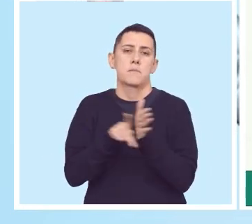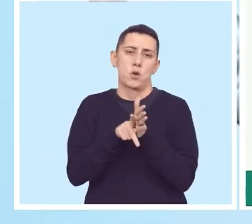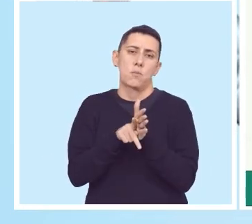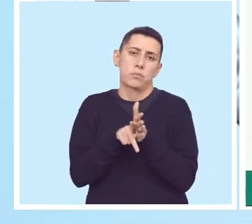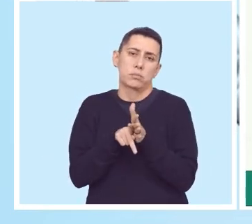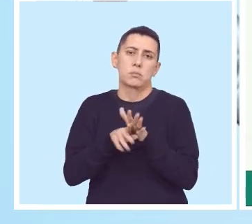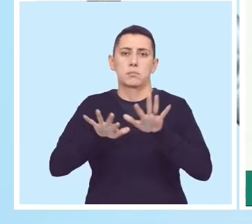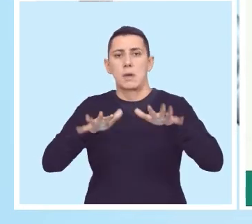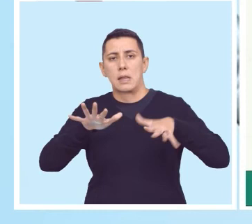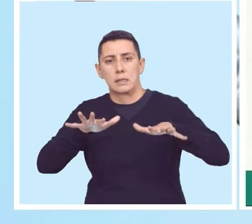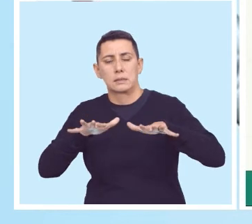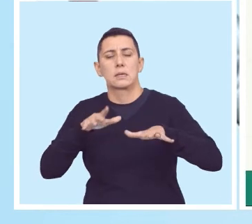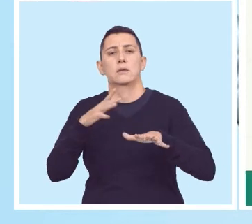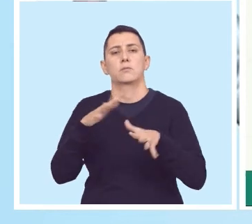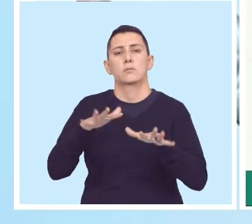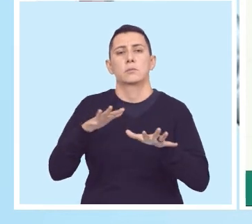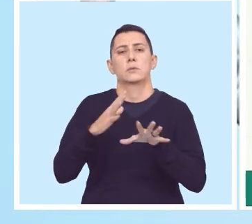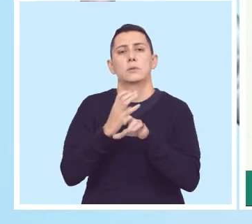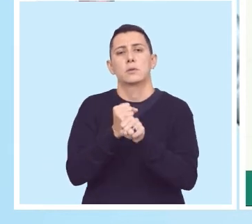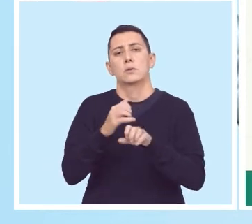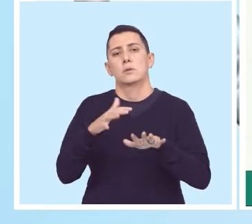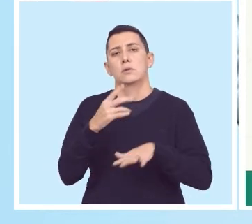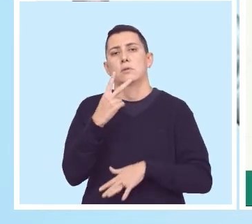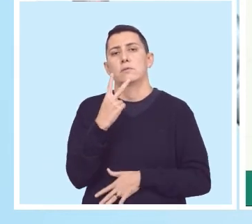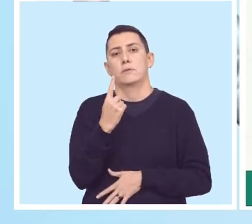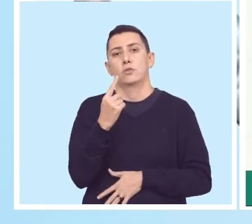que contém ao todo